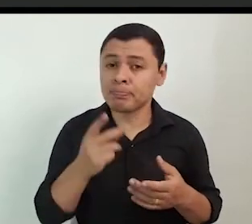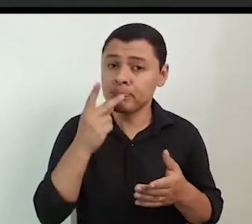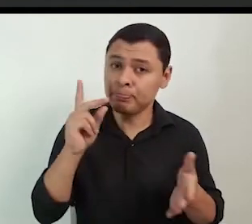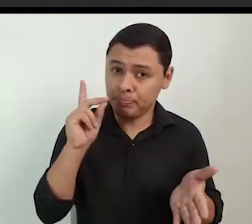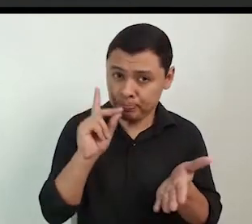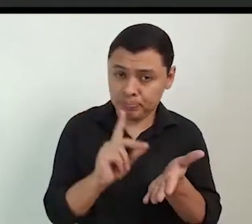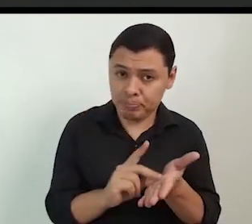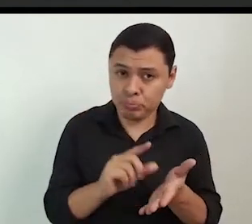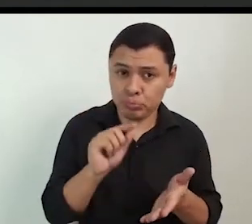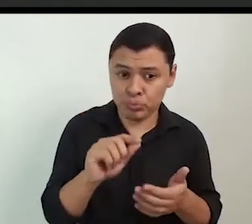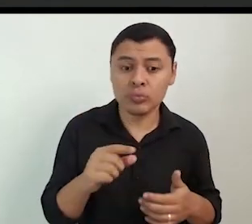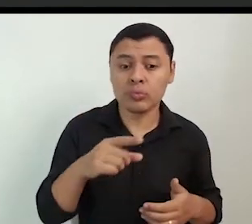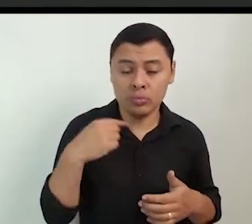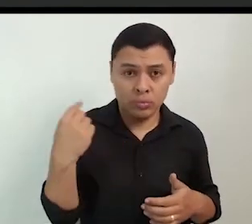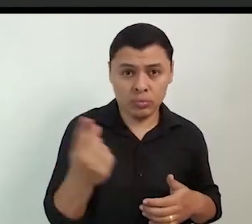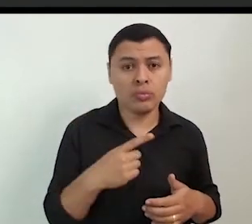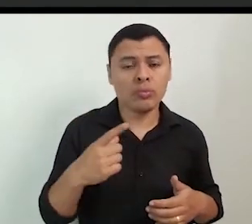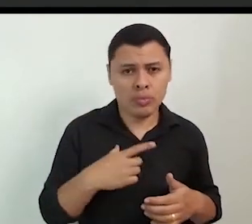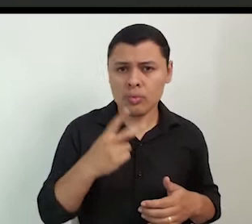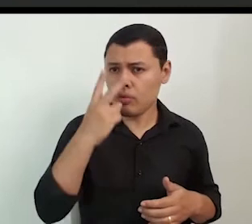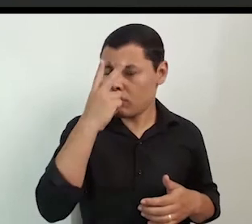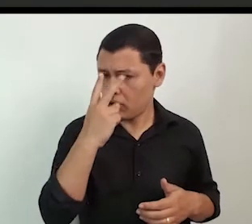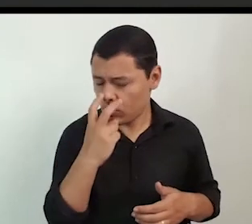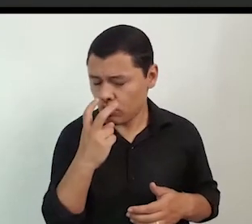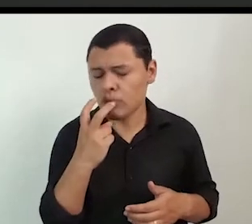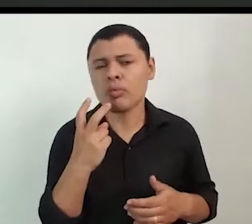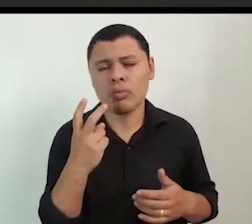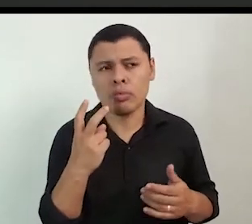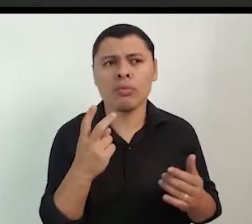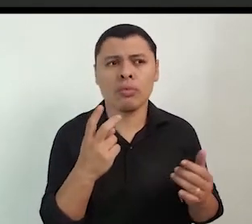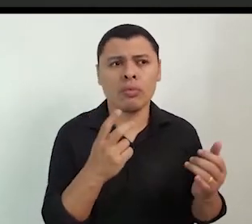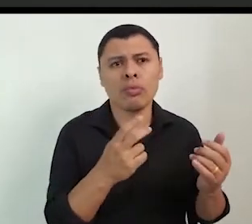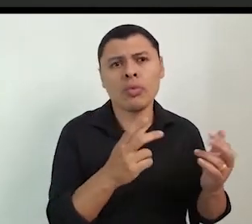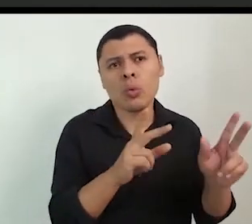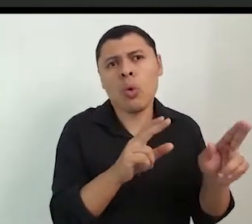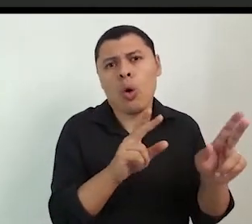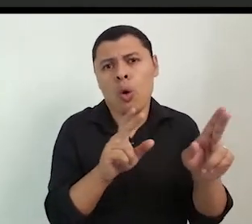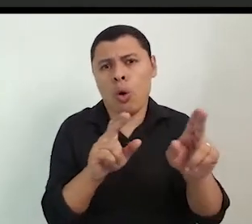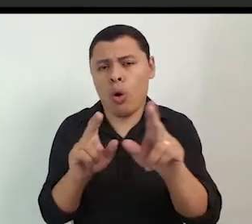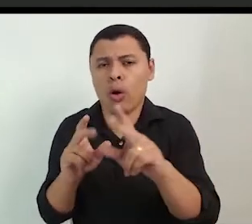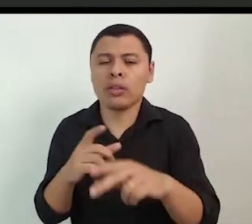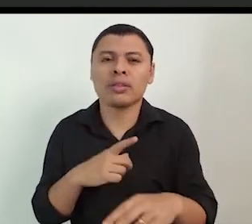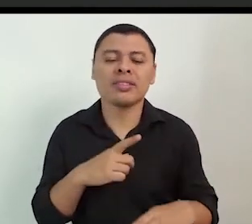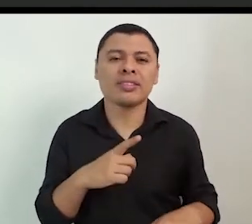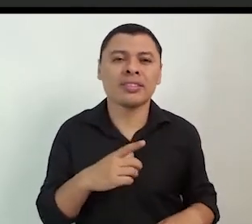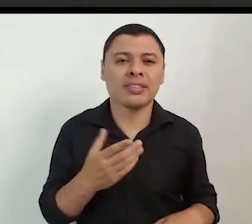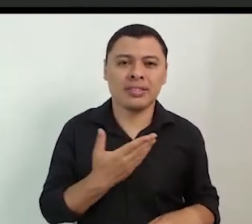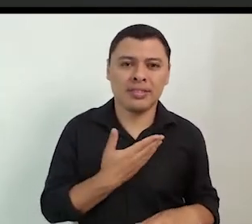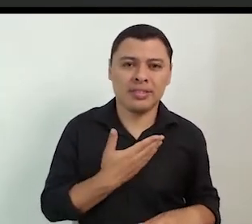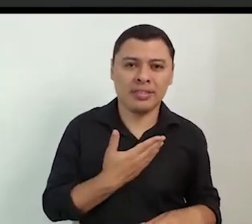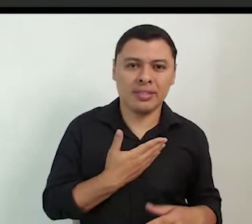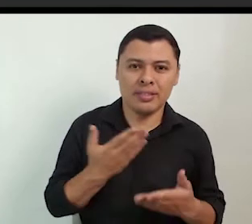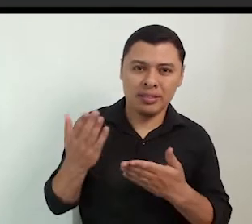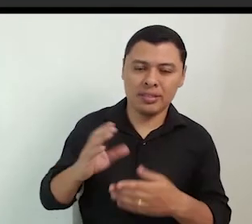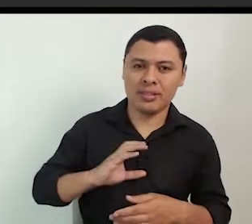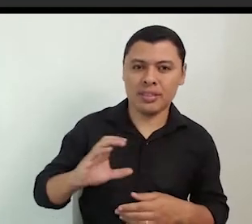apesar de termos deficiências parecidas, por exemplo, vou citar o exemplo do nosso caro senhor